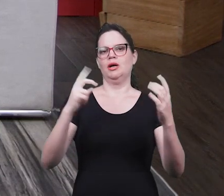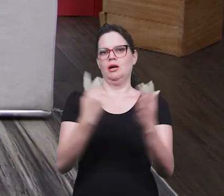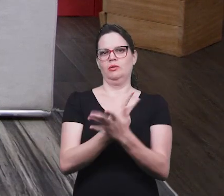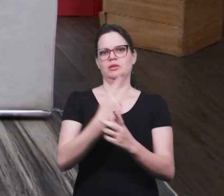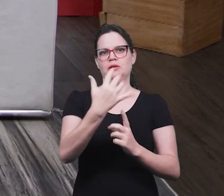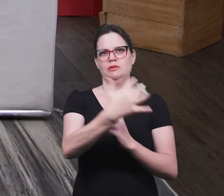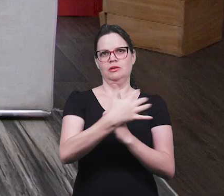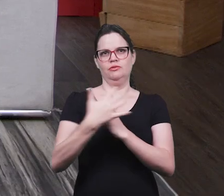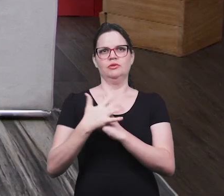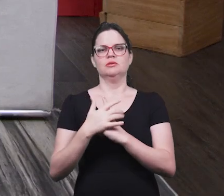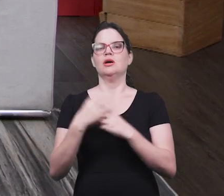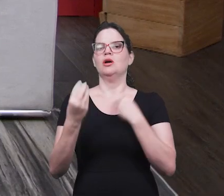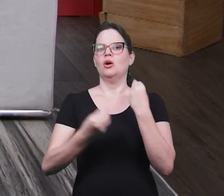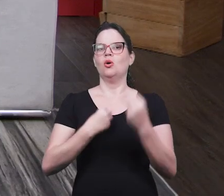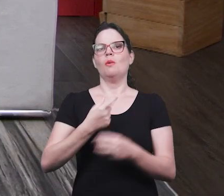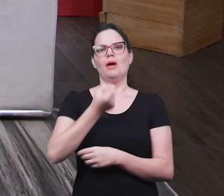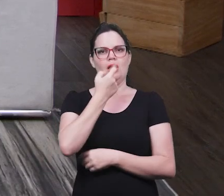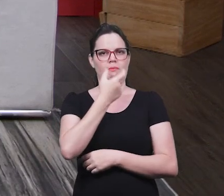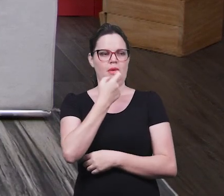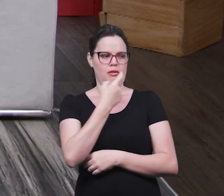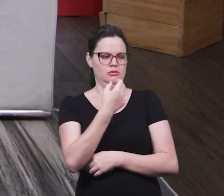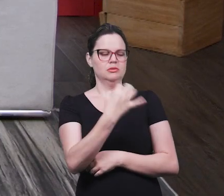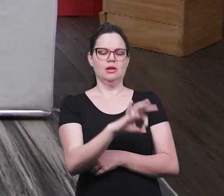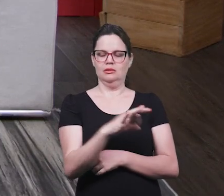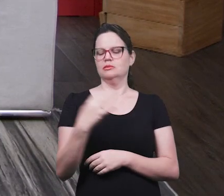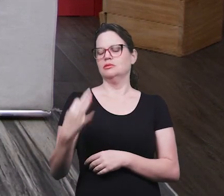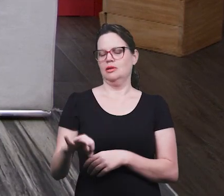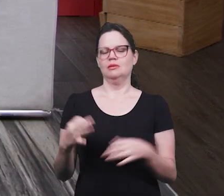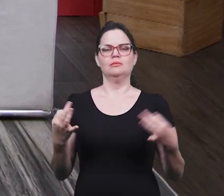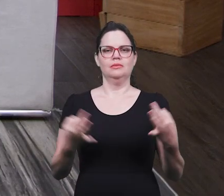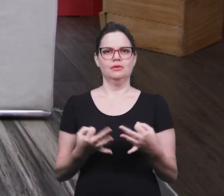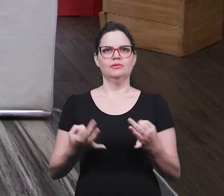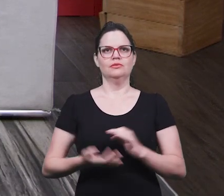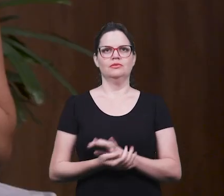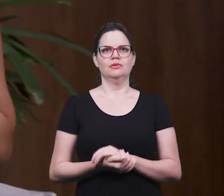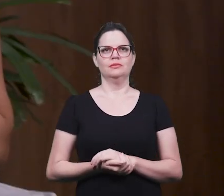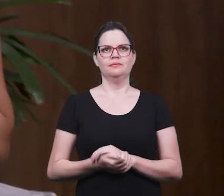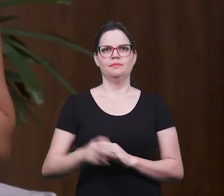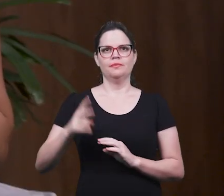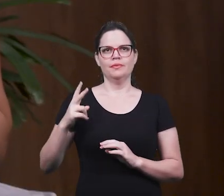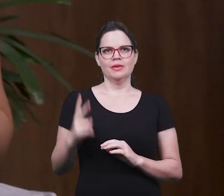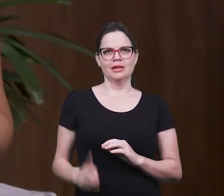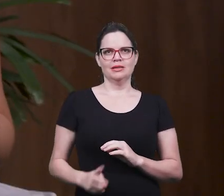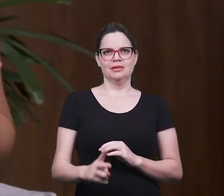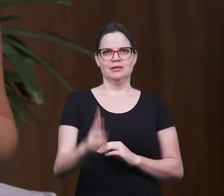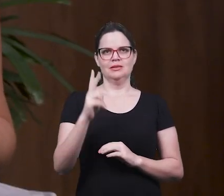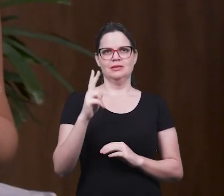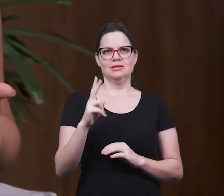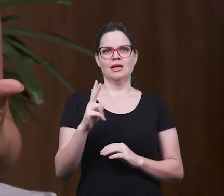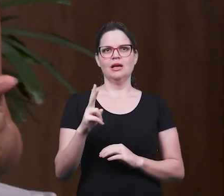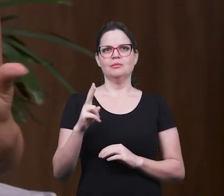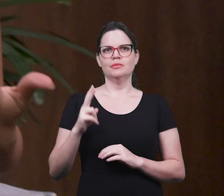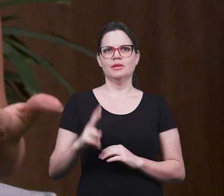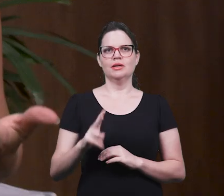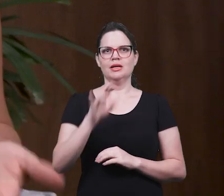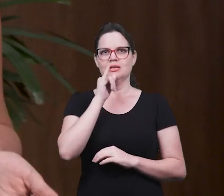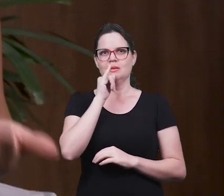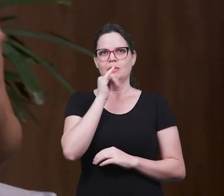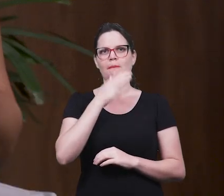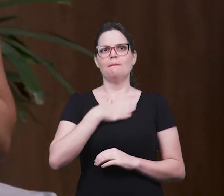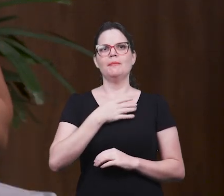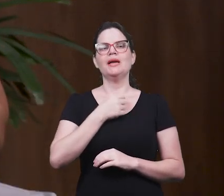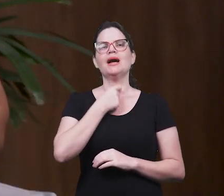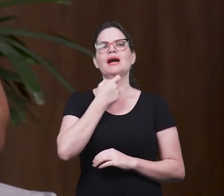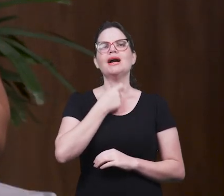rouquidão. De forma medicamentosa, no caso. De forma medicamentosa. Perfeito. Então, é bom entender que eu sempre tenho rinites recorrentes